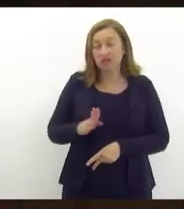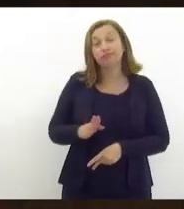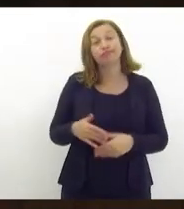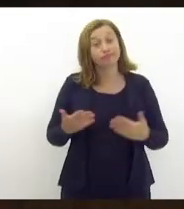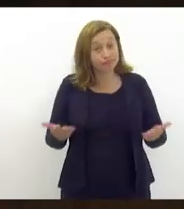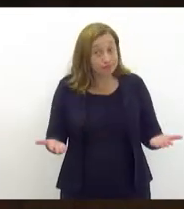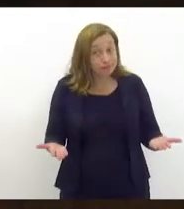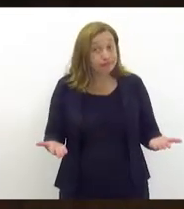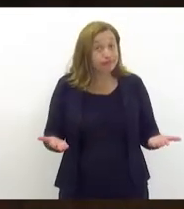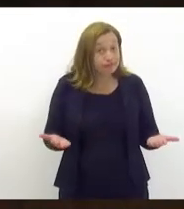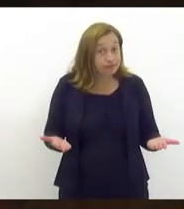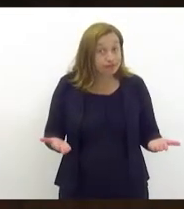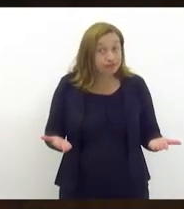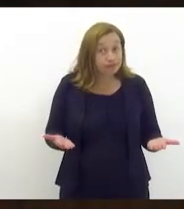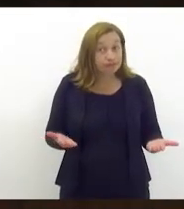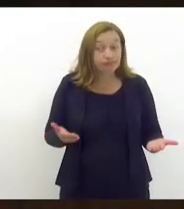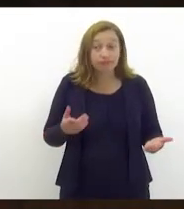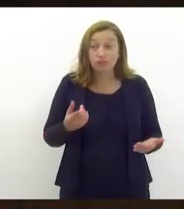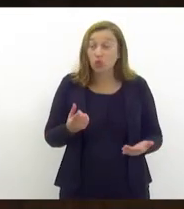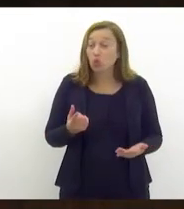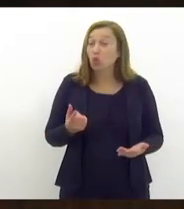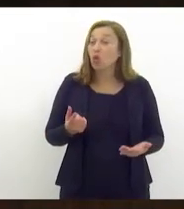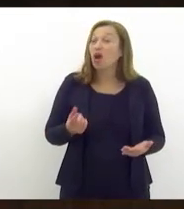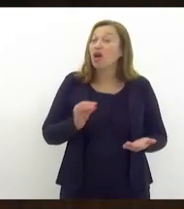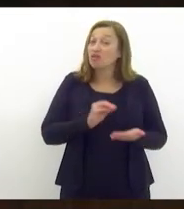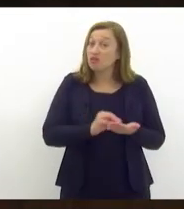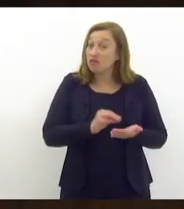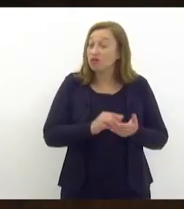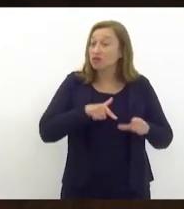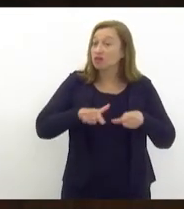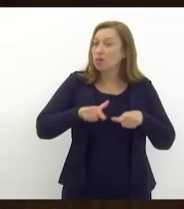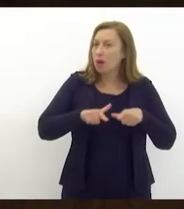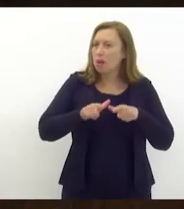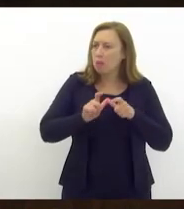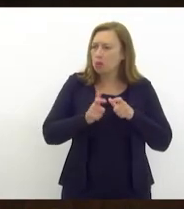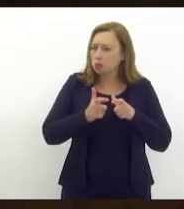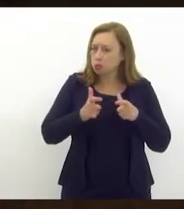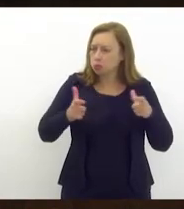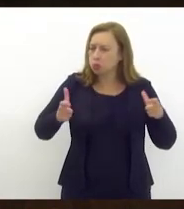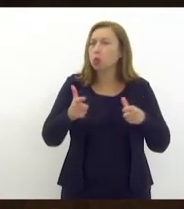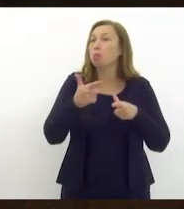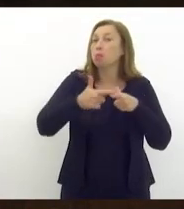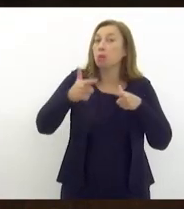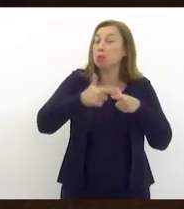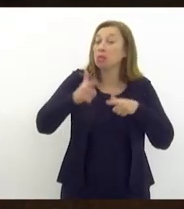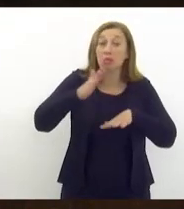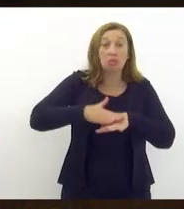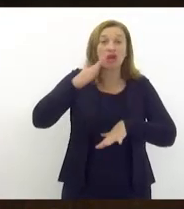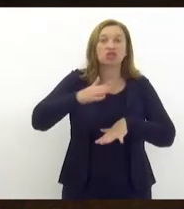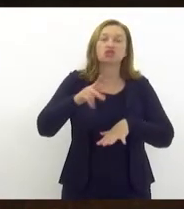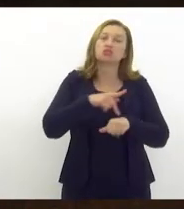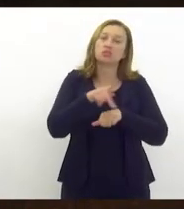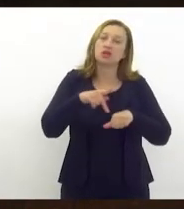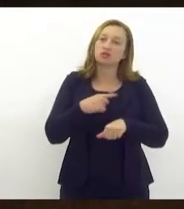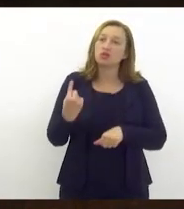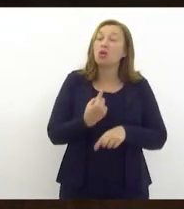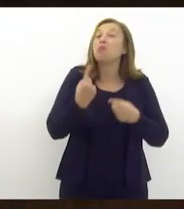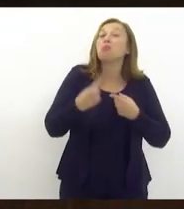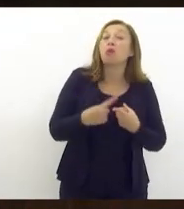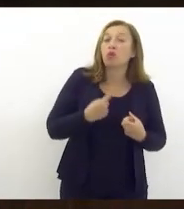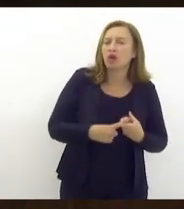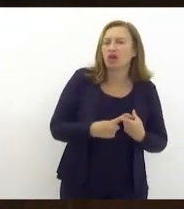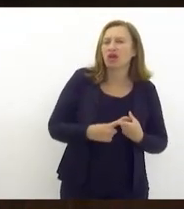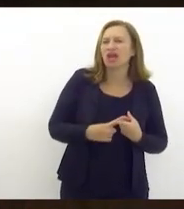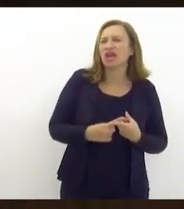de passagem, já não é baixa. O desemprego é, talvez, o maior problema de nosso país. E por que